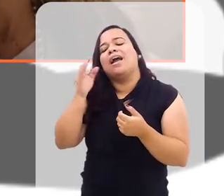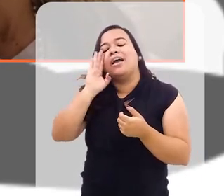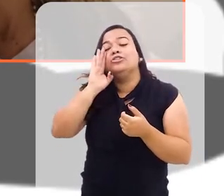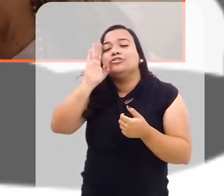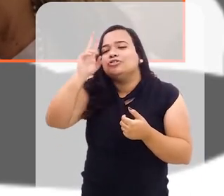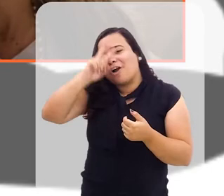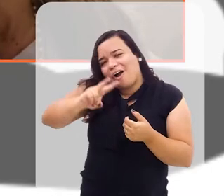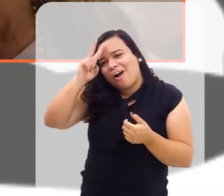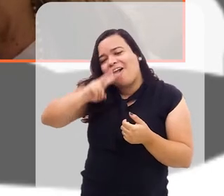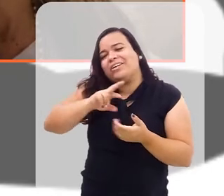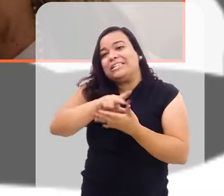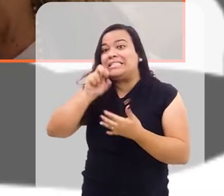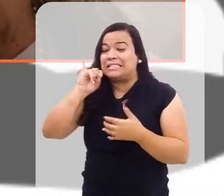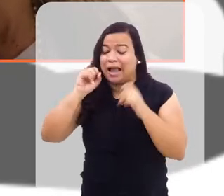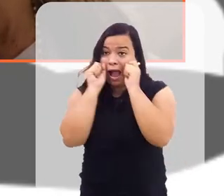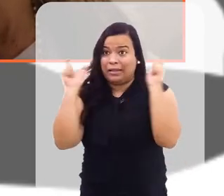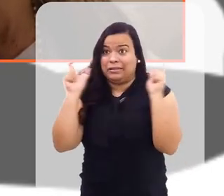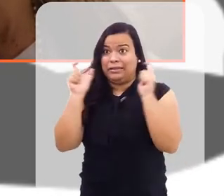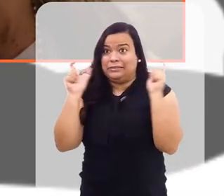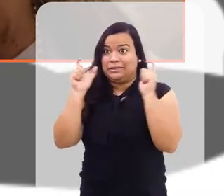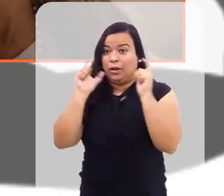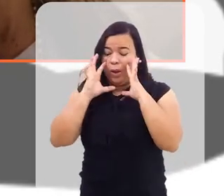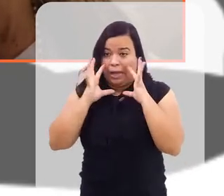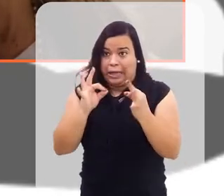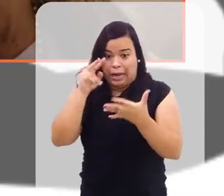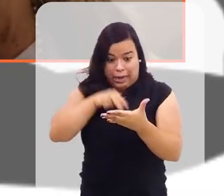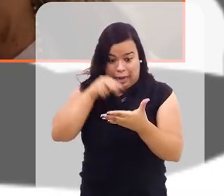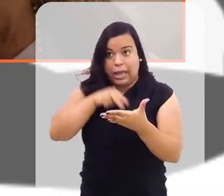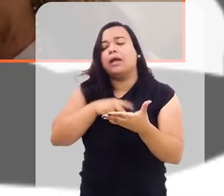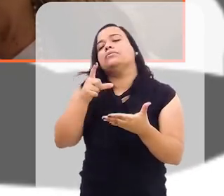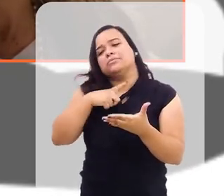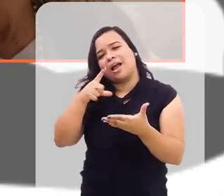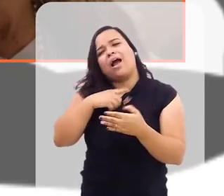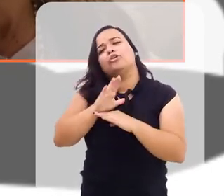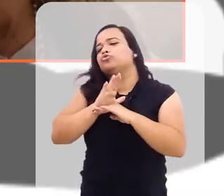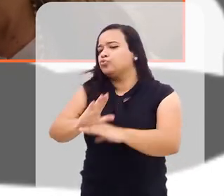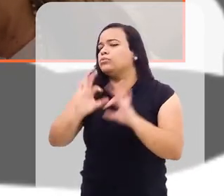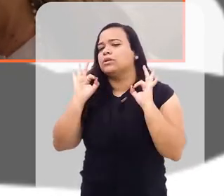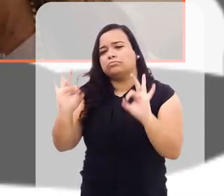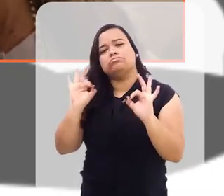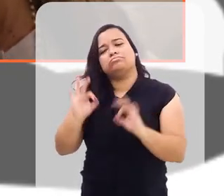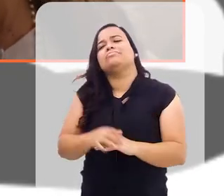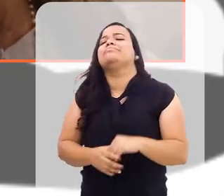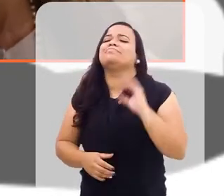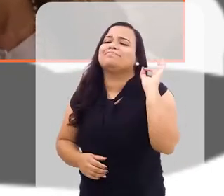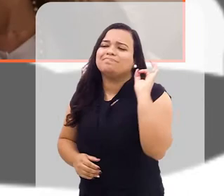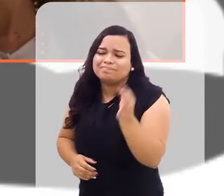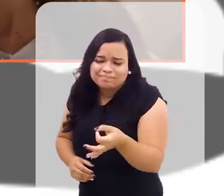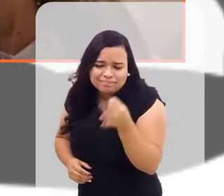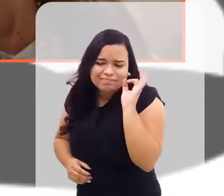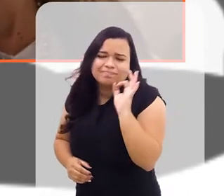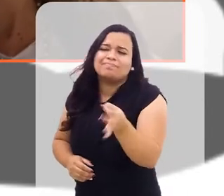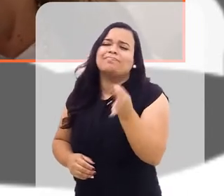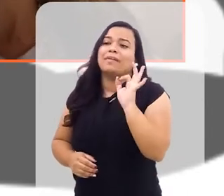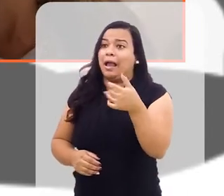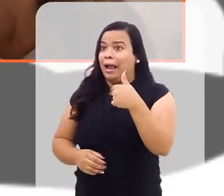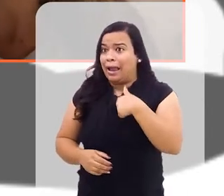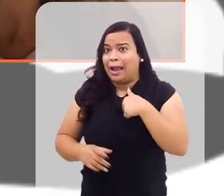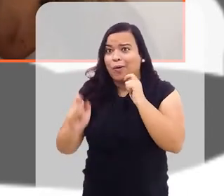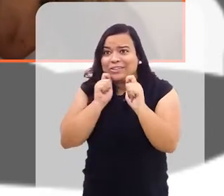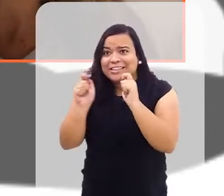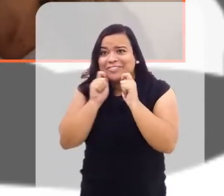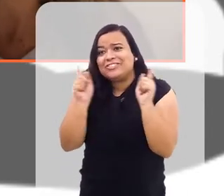estiver atento, ele se beneficia da melhor forma possível, né? Sem sombra de dúvida, porque eu, nessa